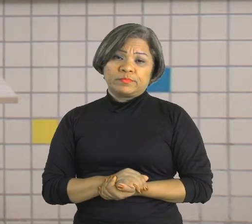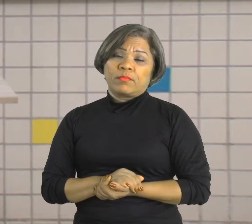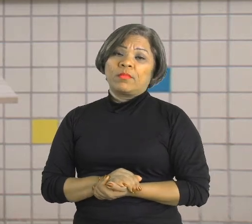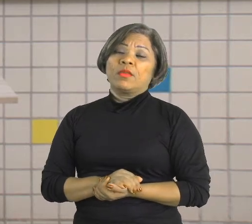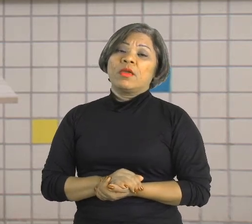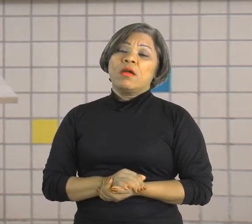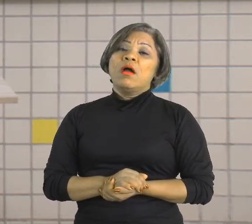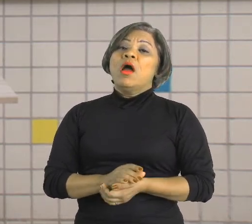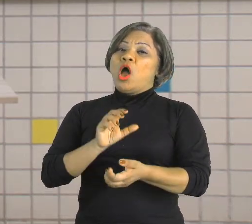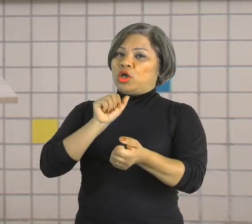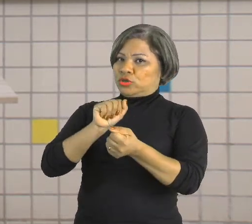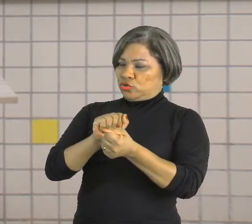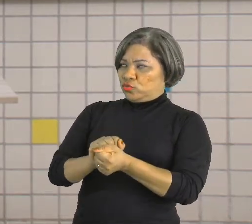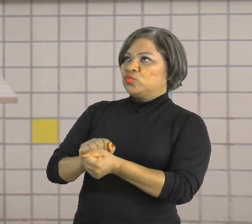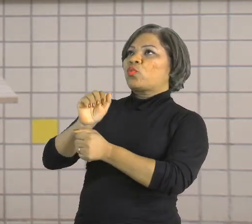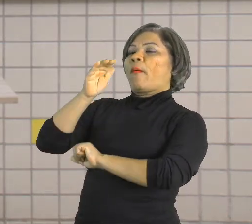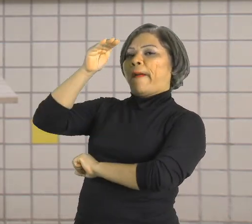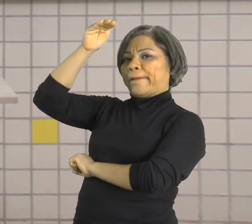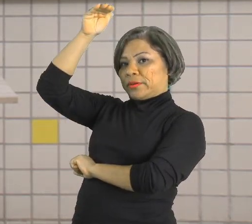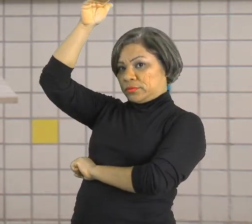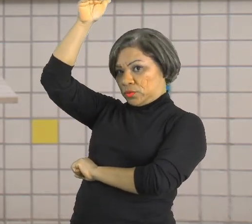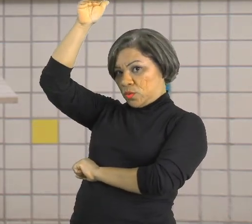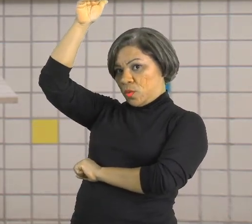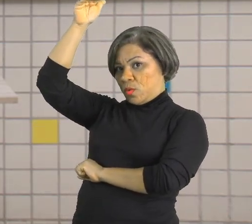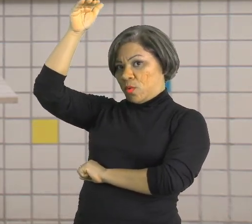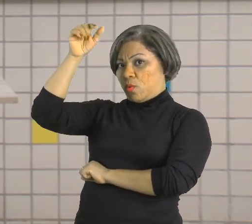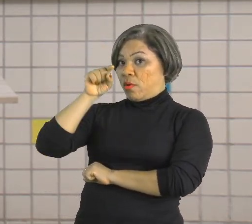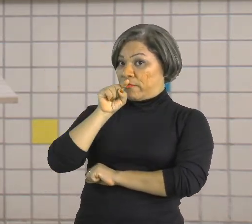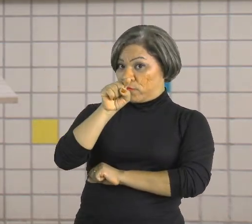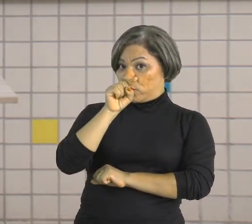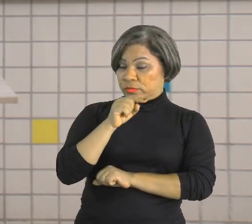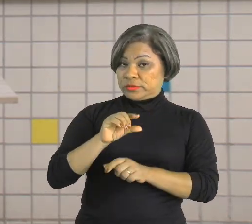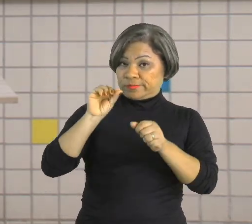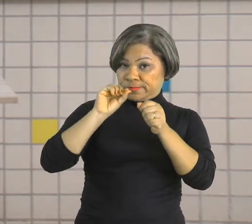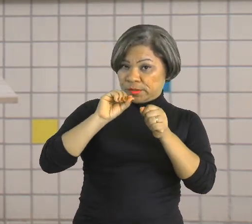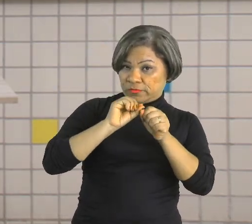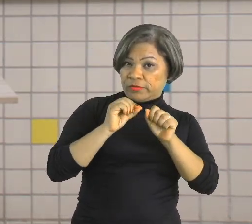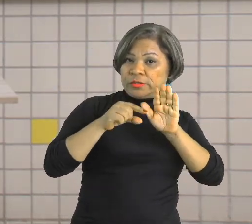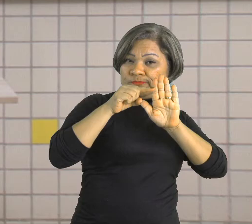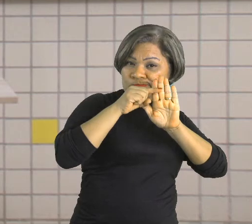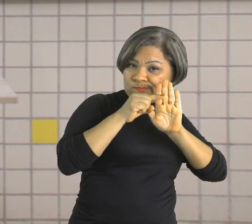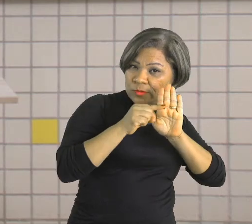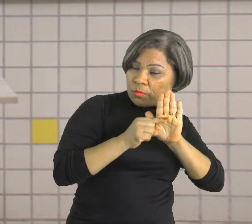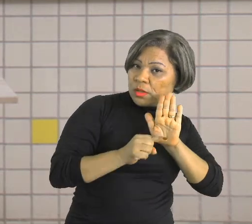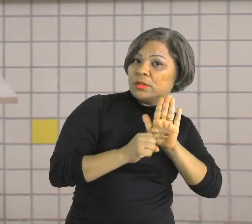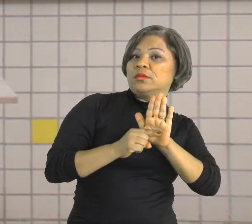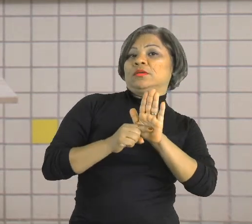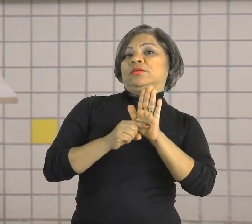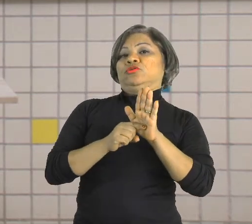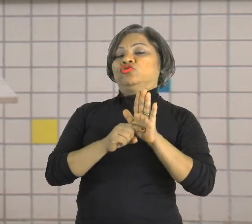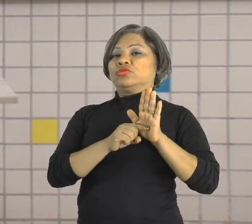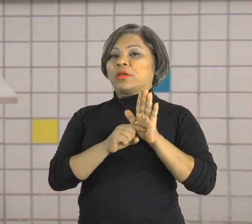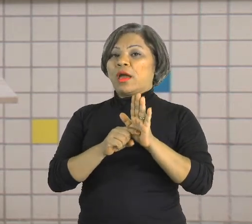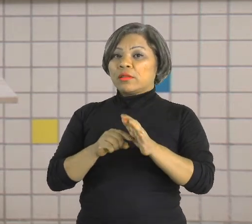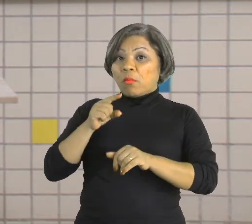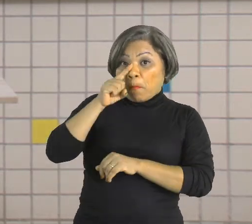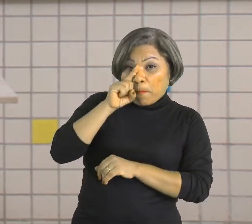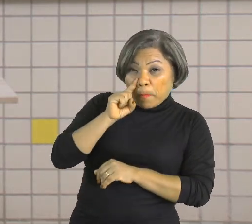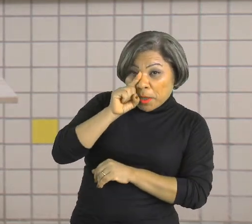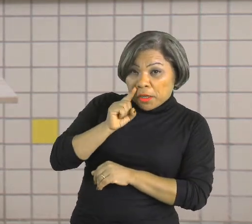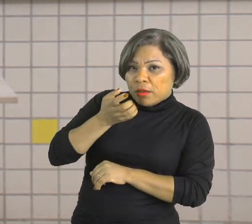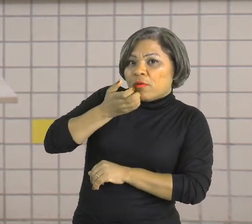um adulto da casa, vocês vão fazer uma lista dos perigos que uma criança corre ao conversar com alguém na